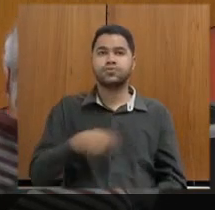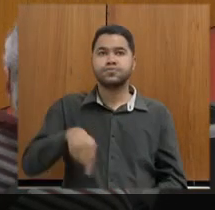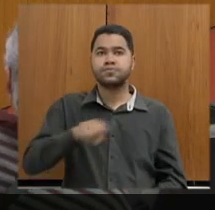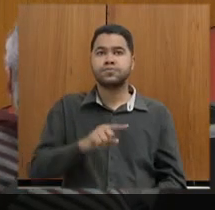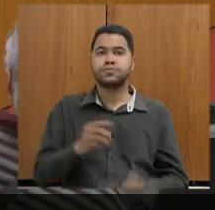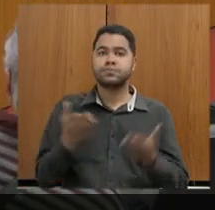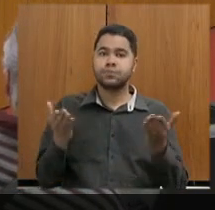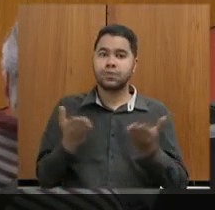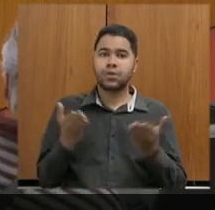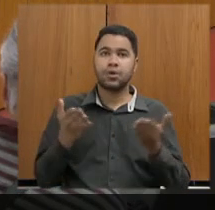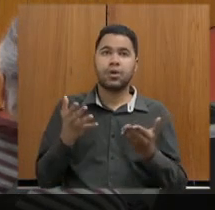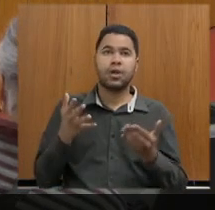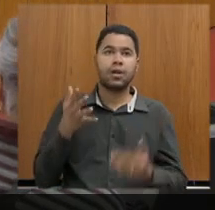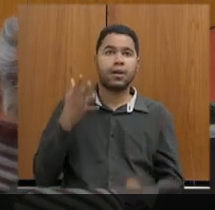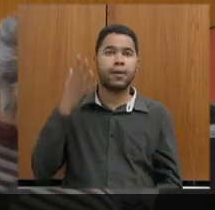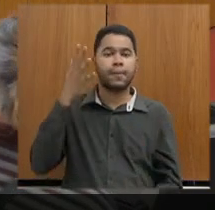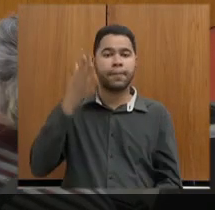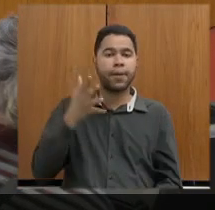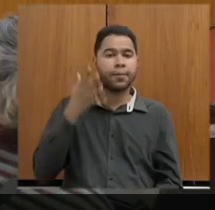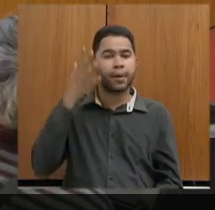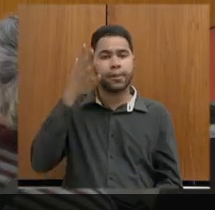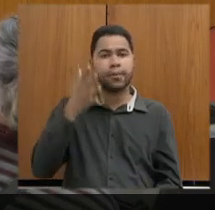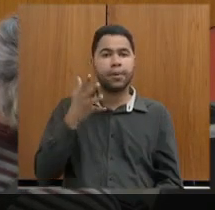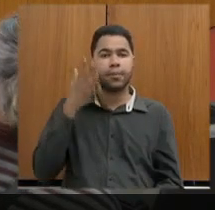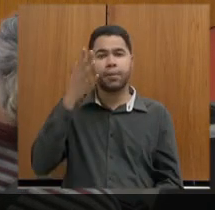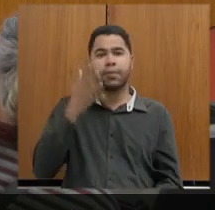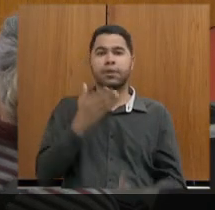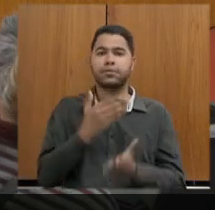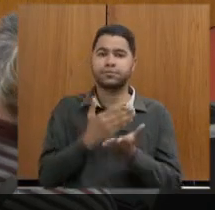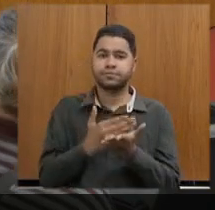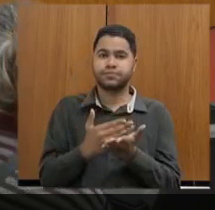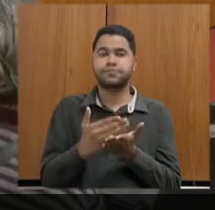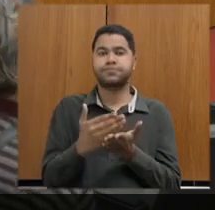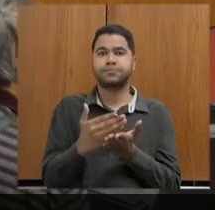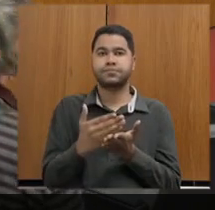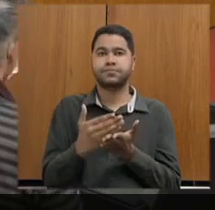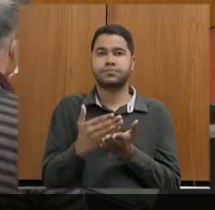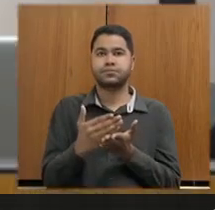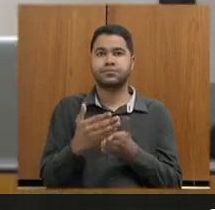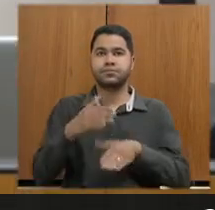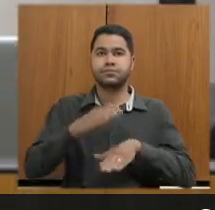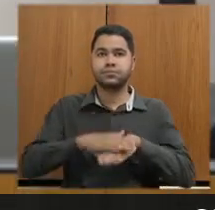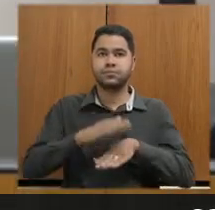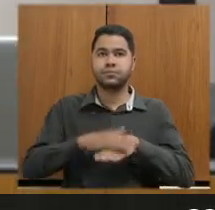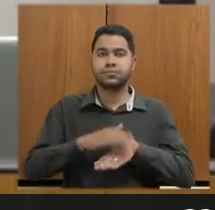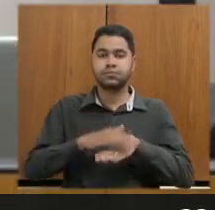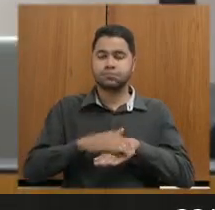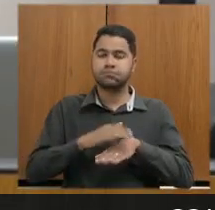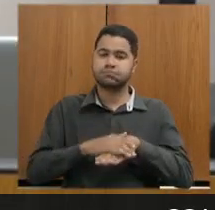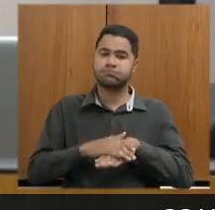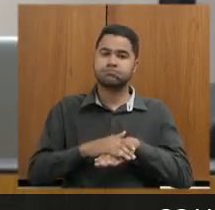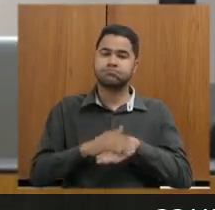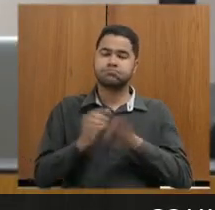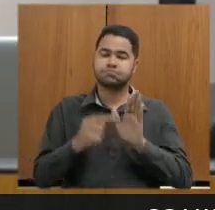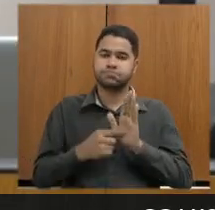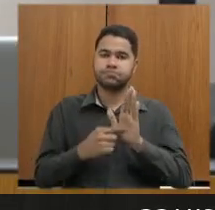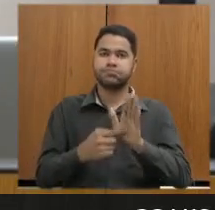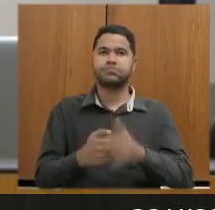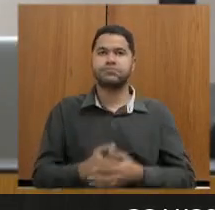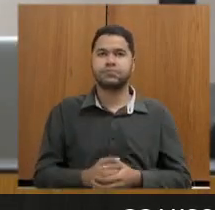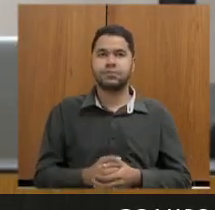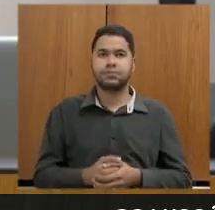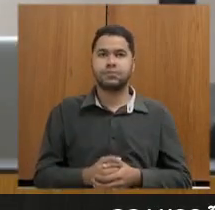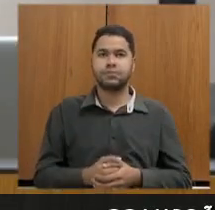passamos a palavra para que possa inicialmente fazer aqui a sua apresentação